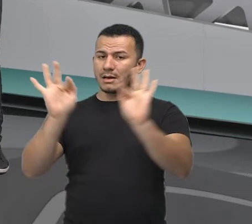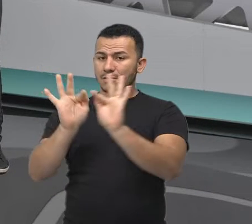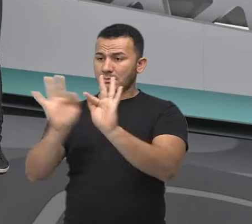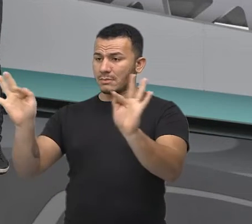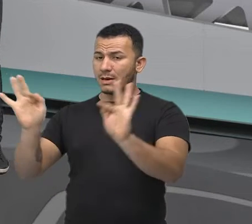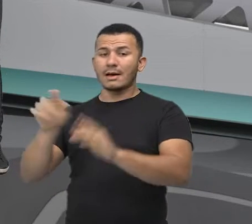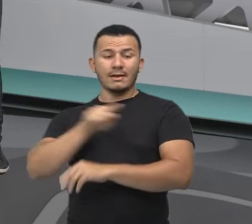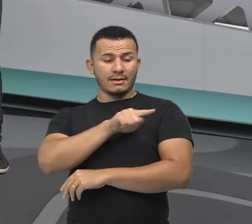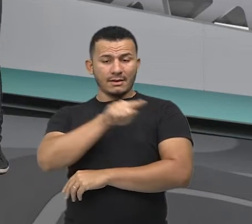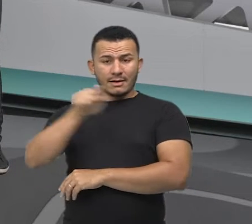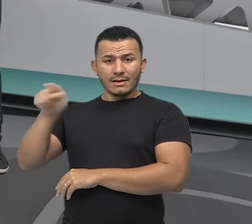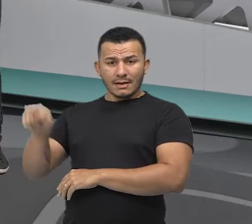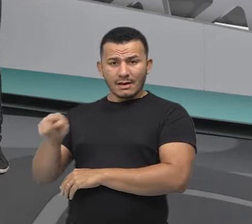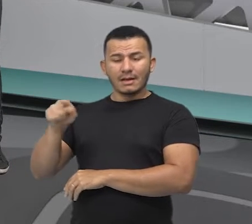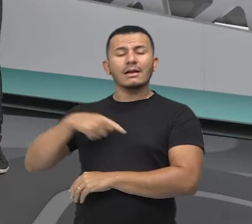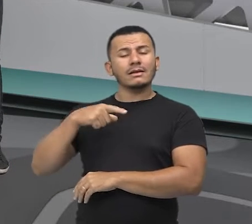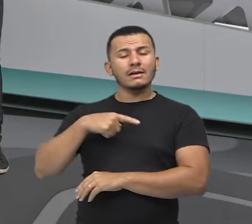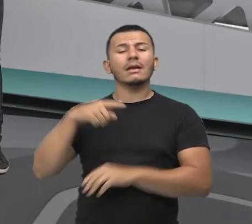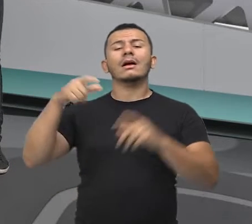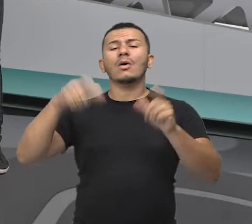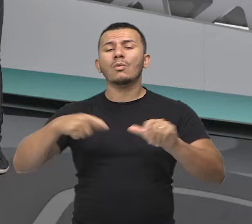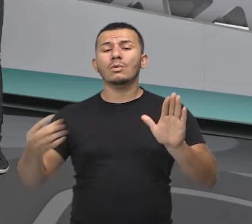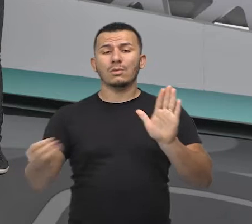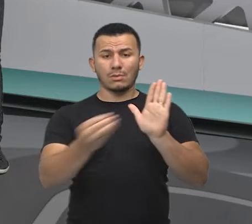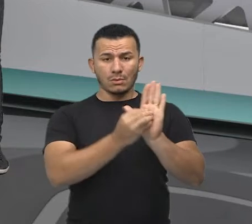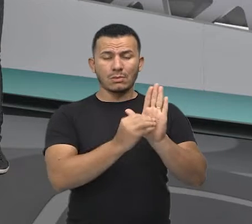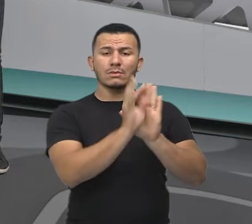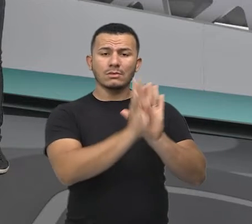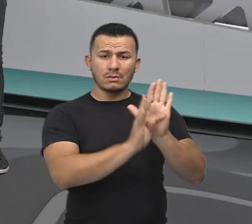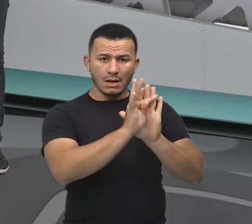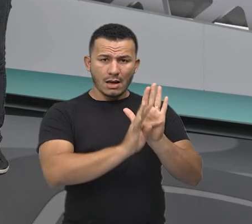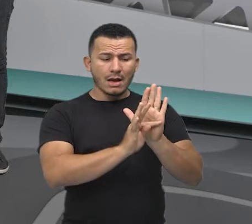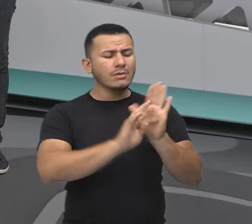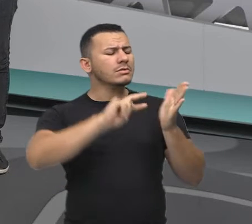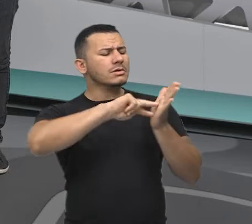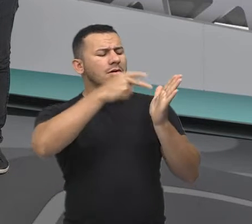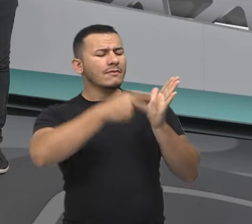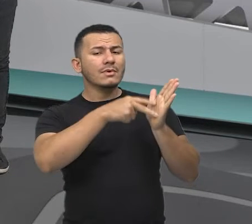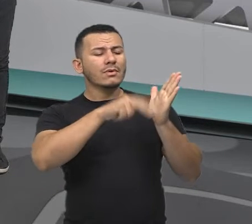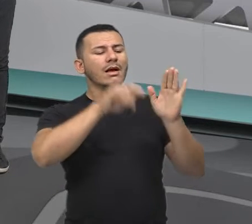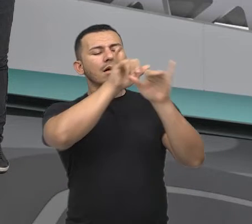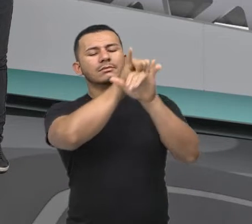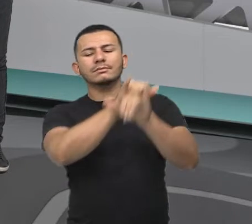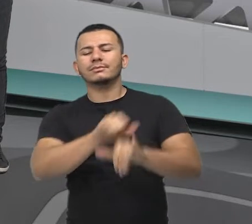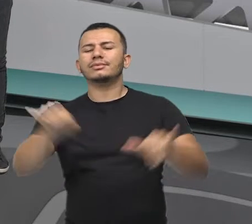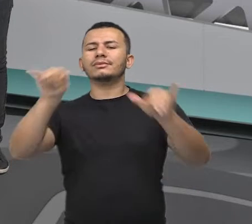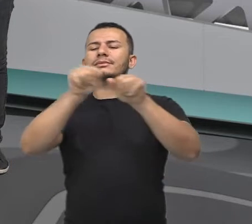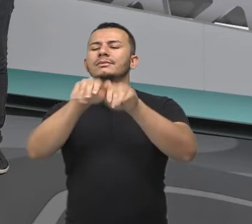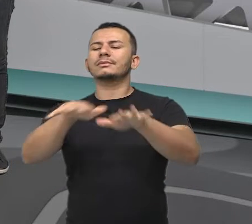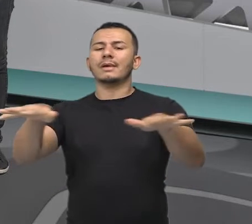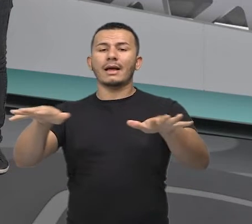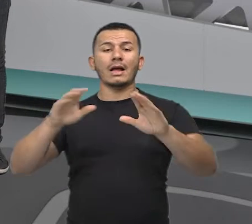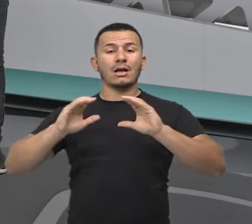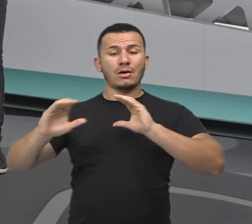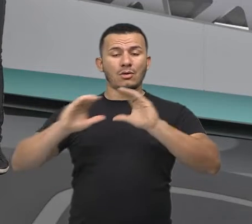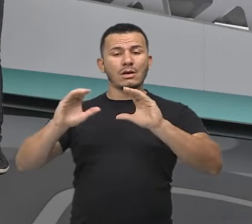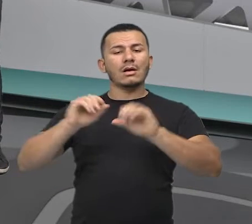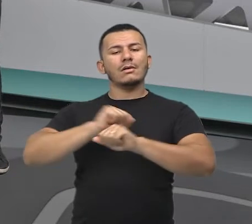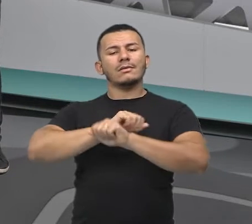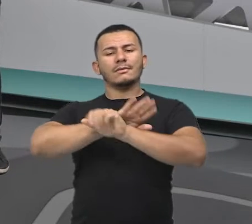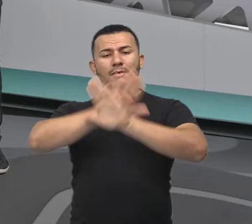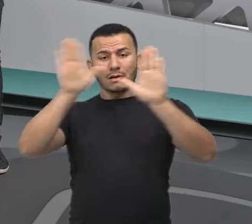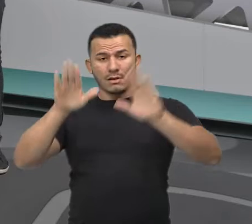nós estamos estudando, elas são utilizadas em textos, certo? E transmitem para a gente mensagem. Percebe que estas frases,